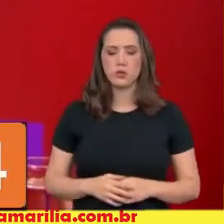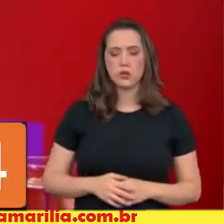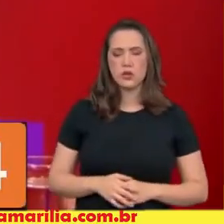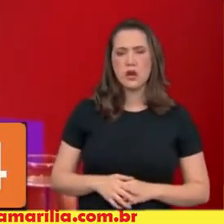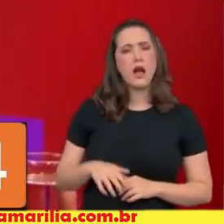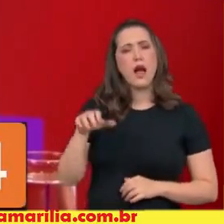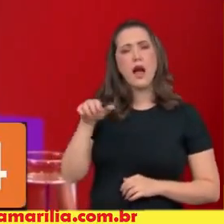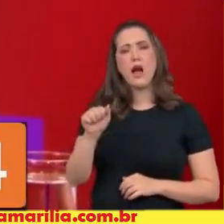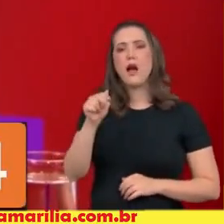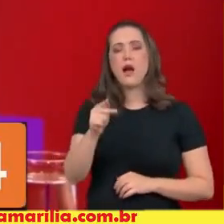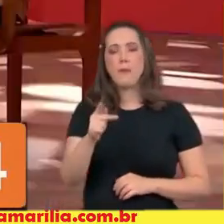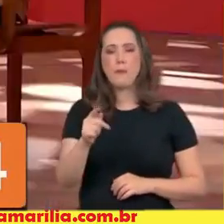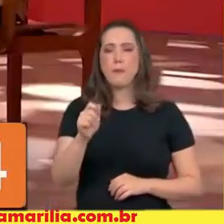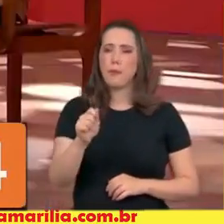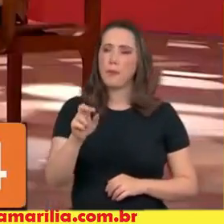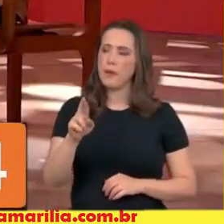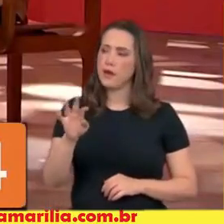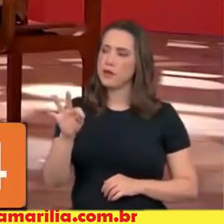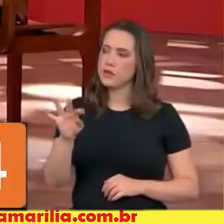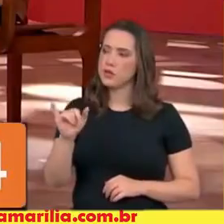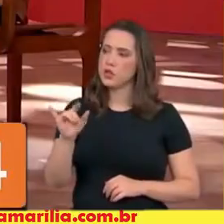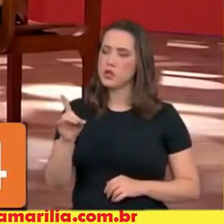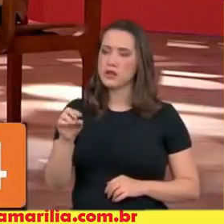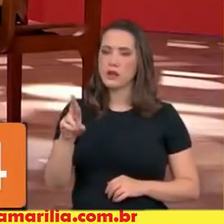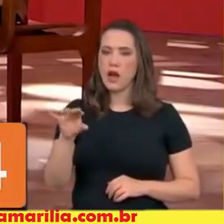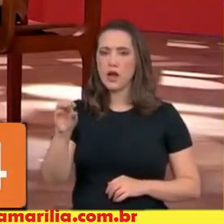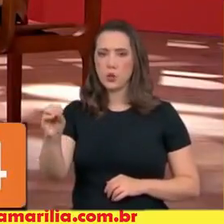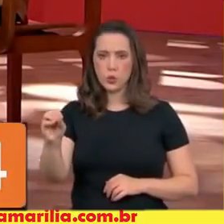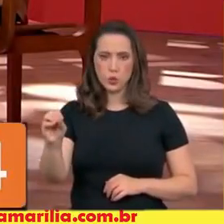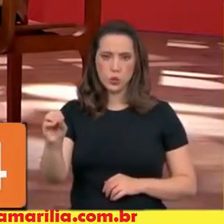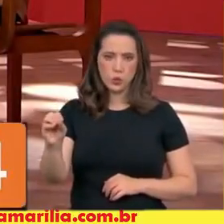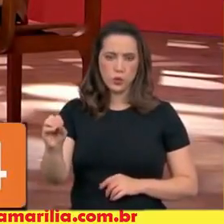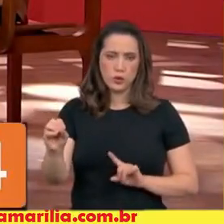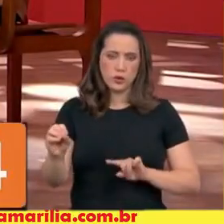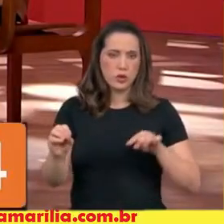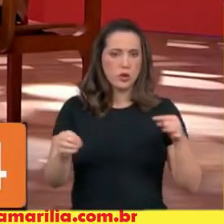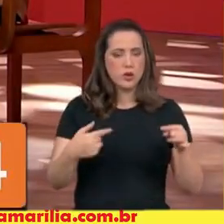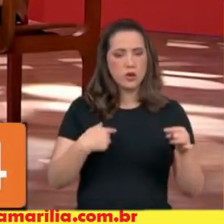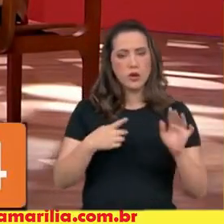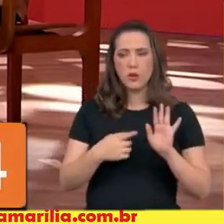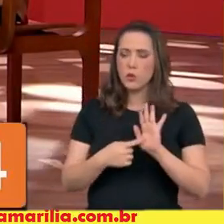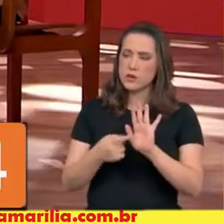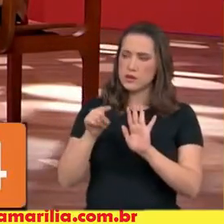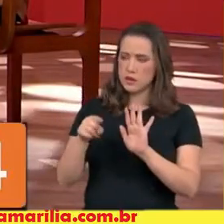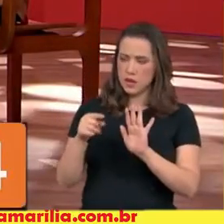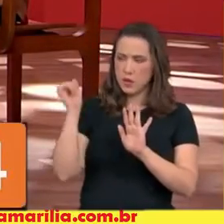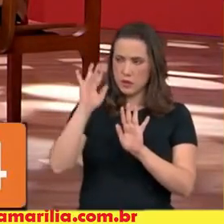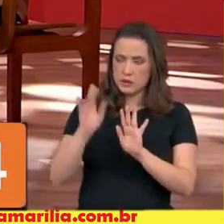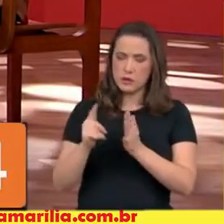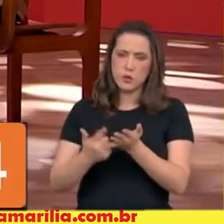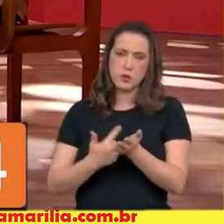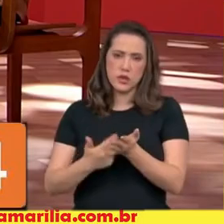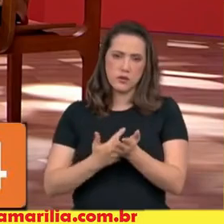apartidário do grupo inicial MPL. Ou seja, eu coloquei o Brasil como o caso, a narrativa